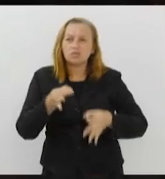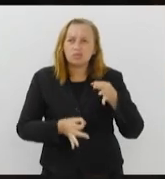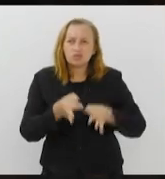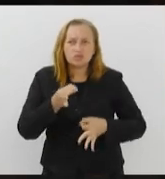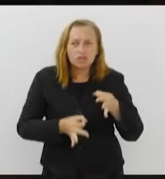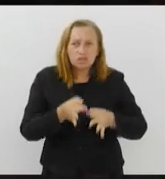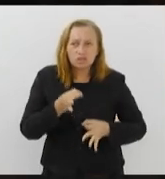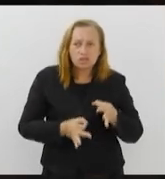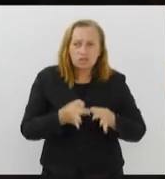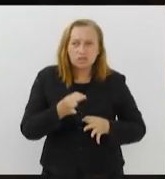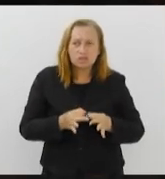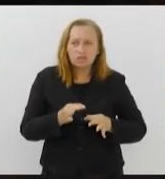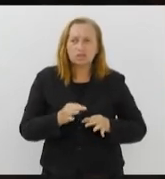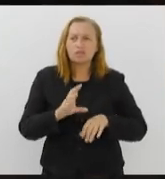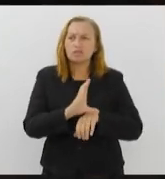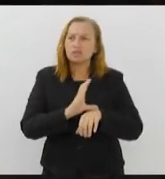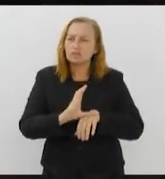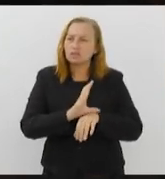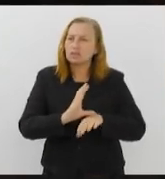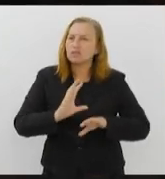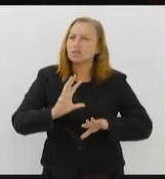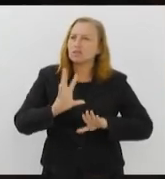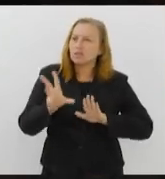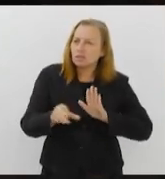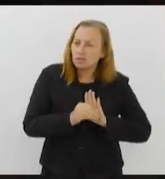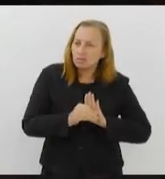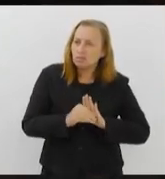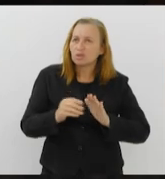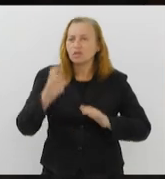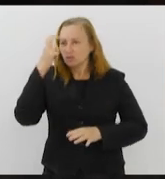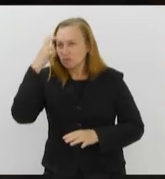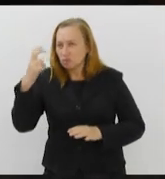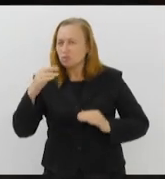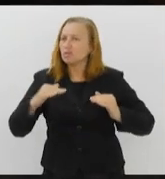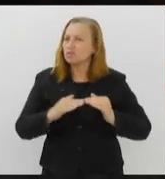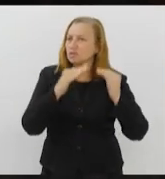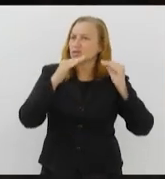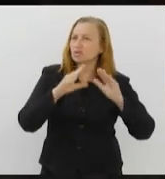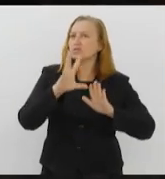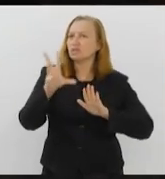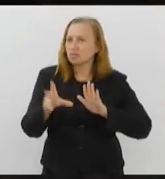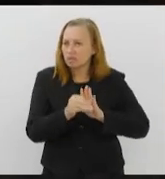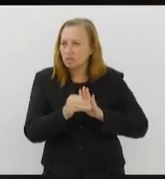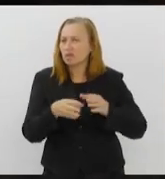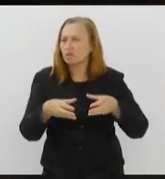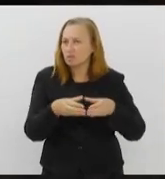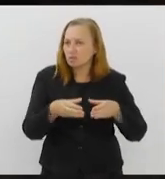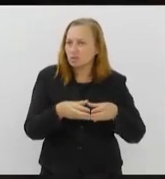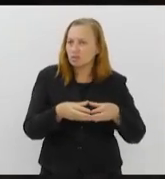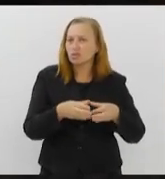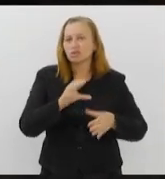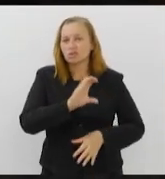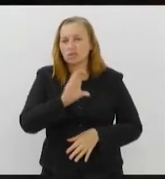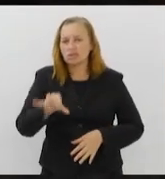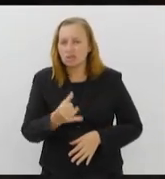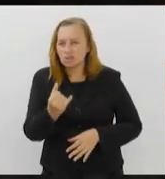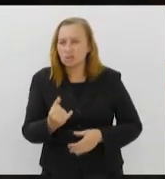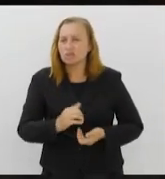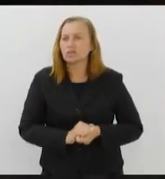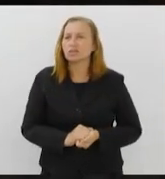Justiça, pela constitucionalidade, com emendas de cultura favorável, com as emendas da comissão de Constituição e